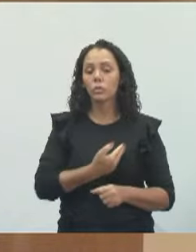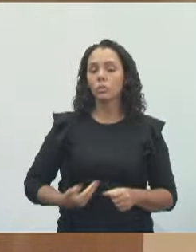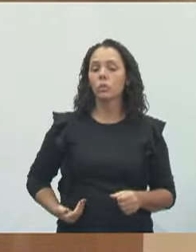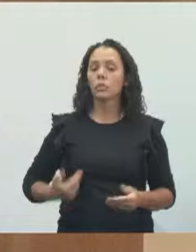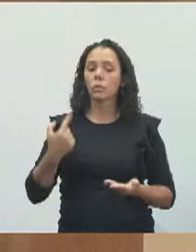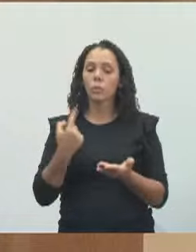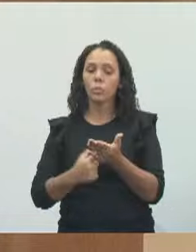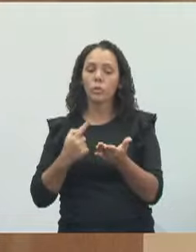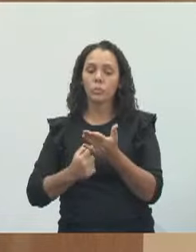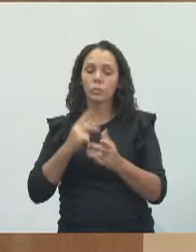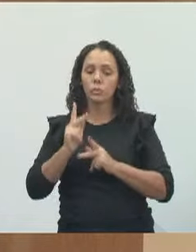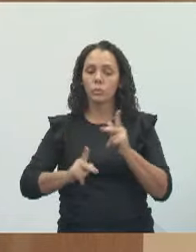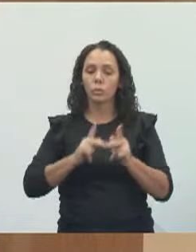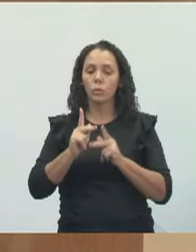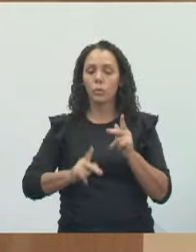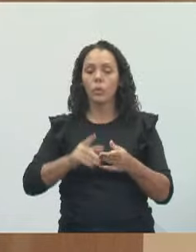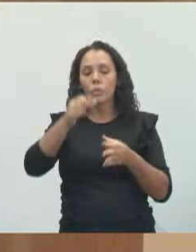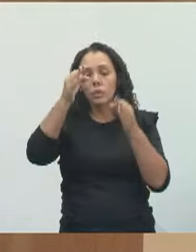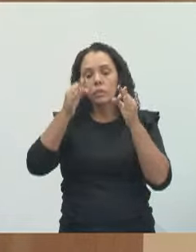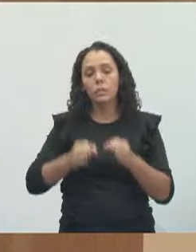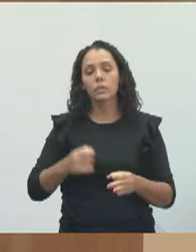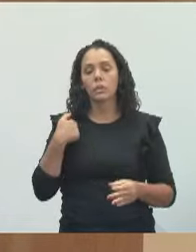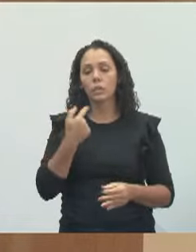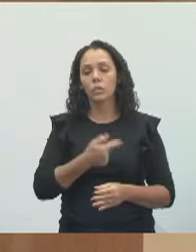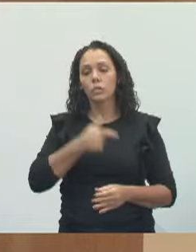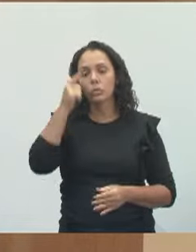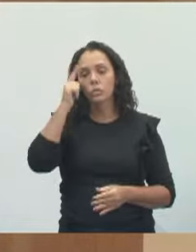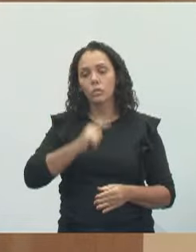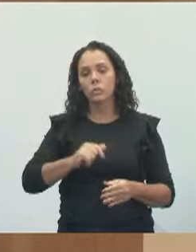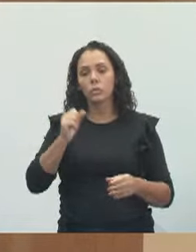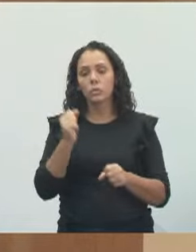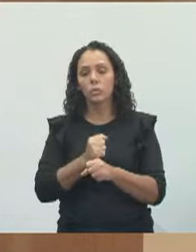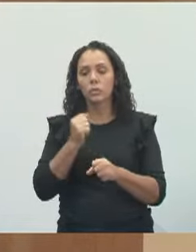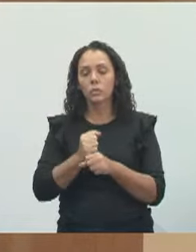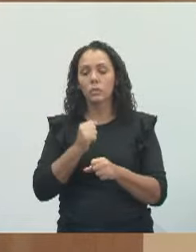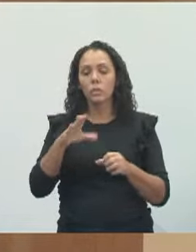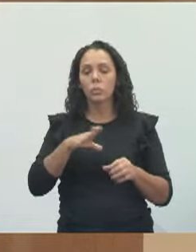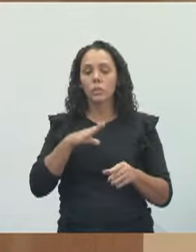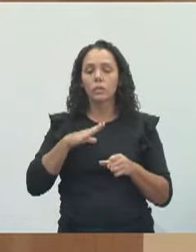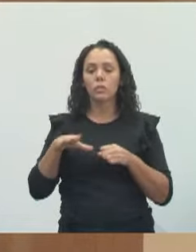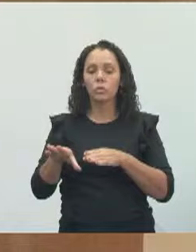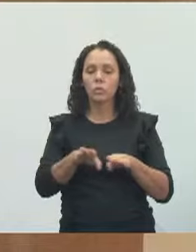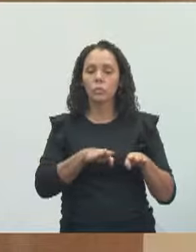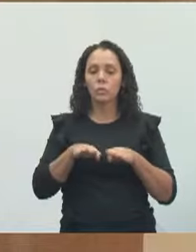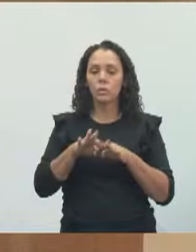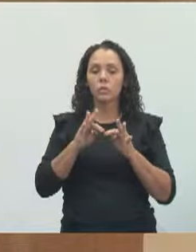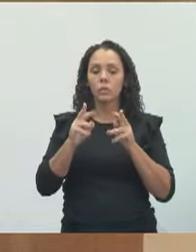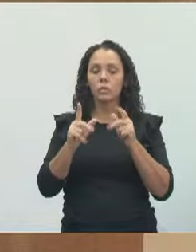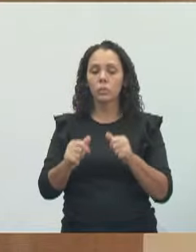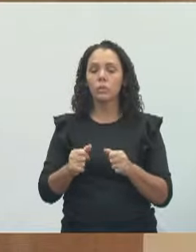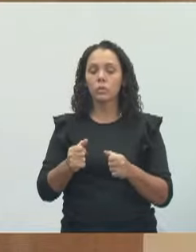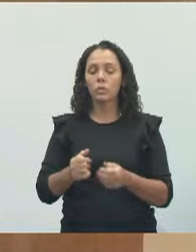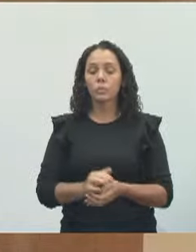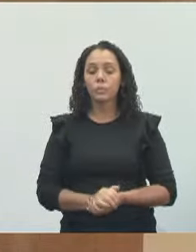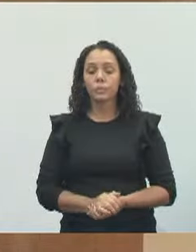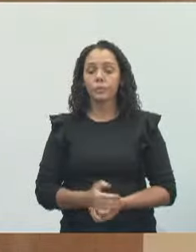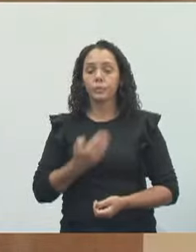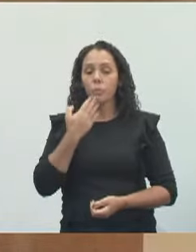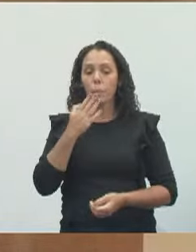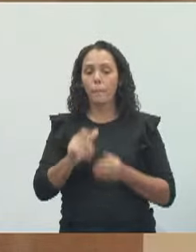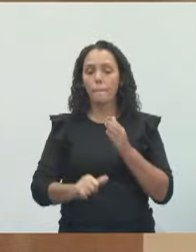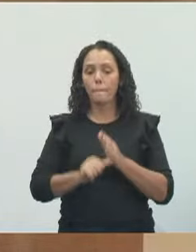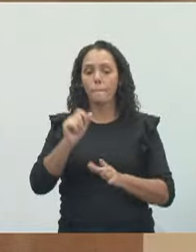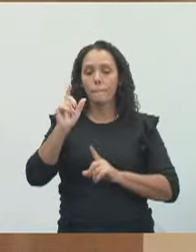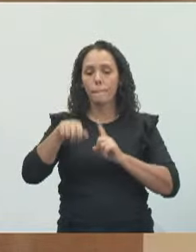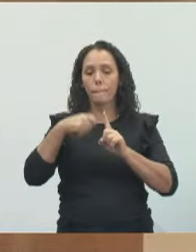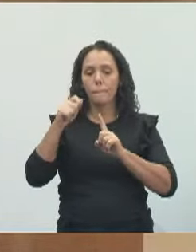com a população, tenho certeza que a gente constrói uma cidade igualitária para todos. Quero aqui, por favor, passar... primeiro